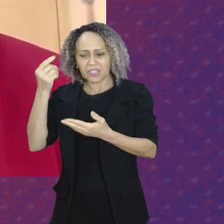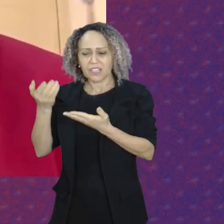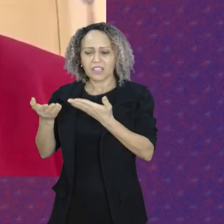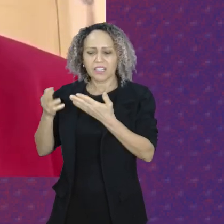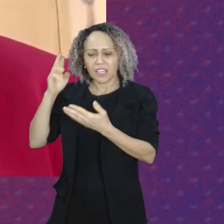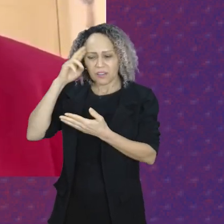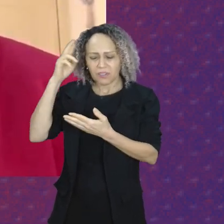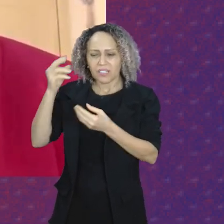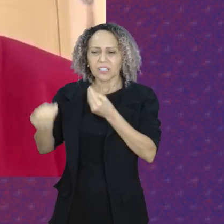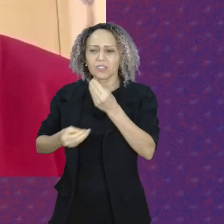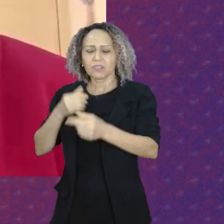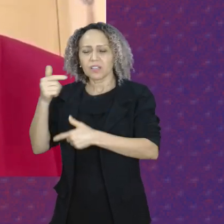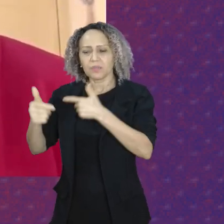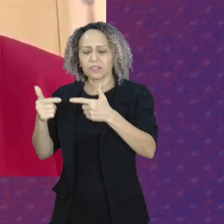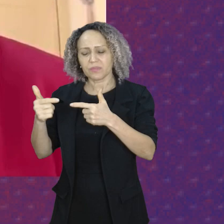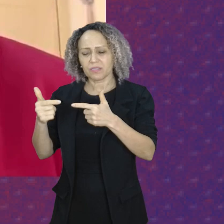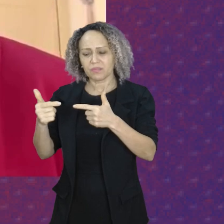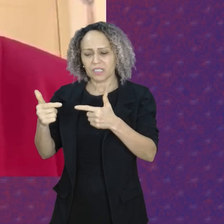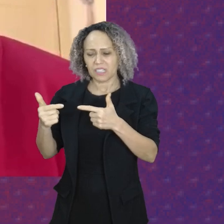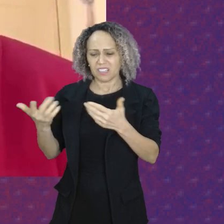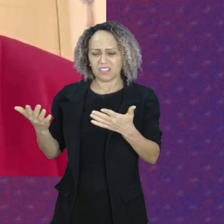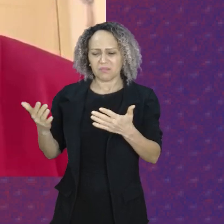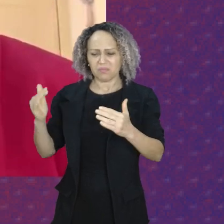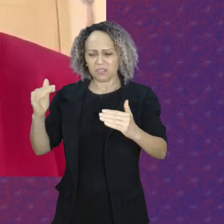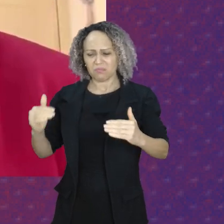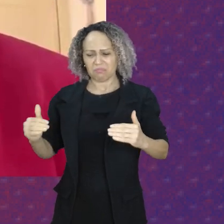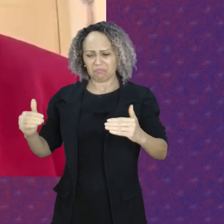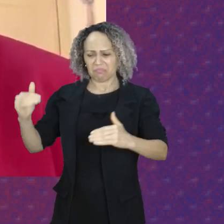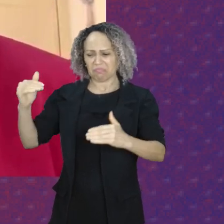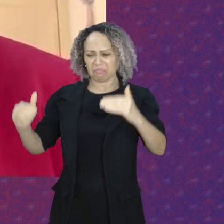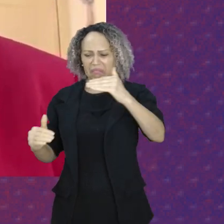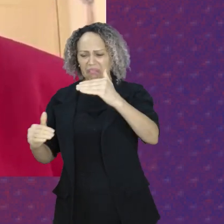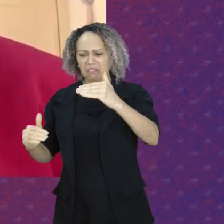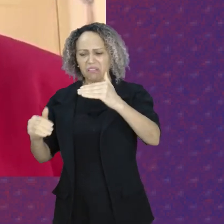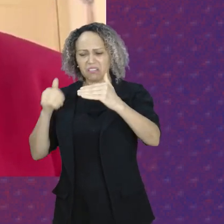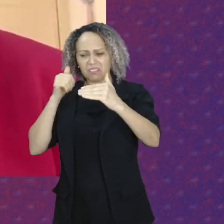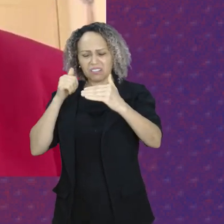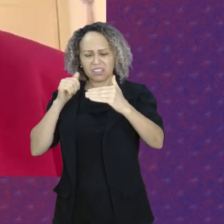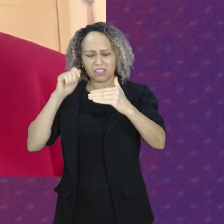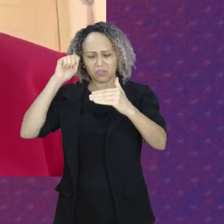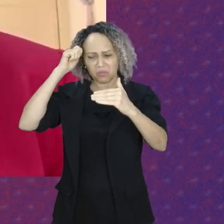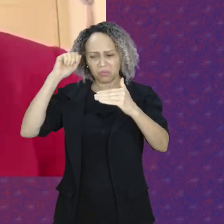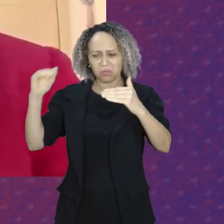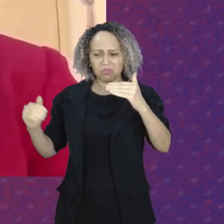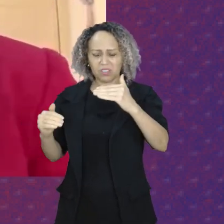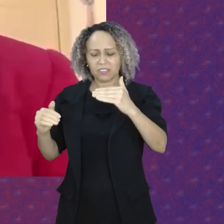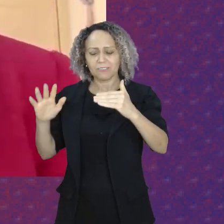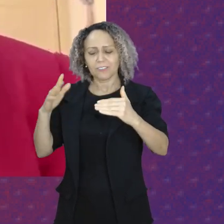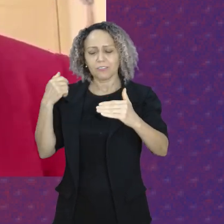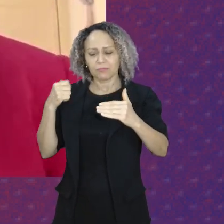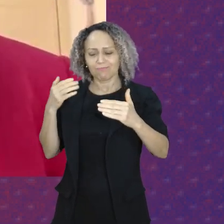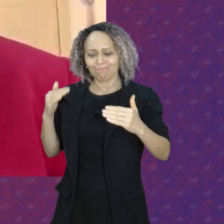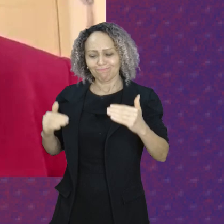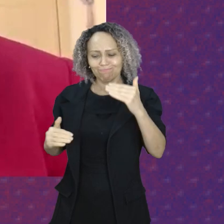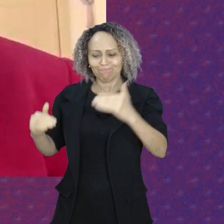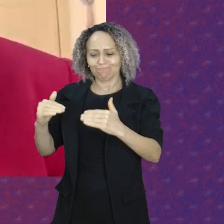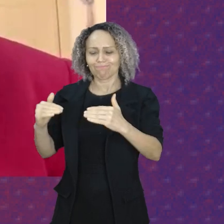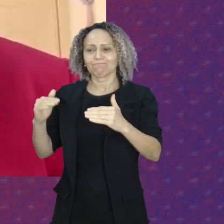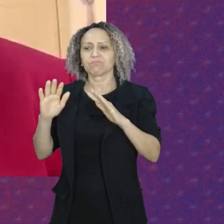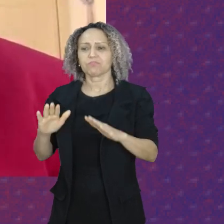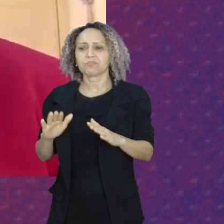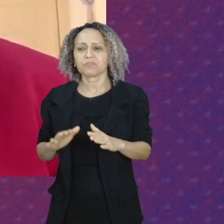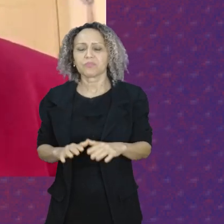de mais de 3 séculos de escravidão. Em 96 conforme recomendação, né,